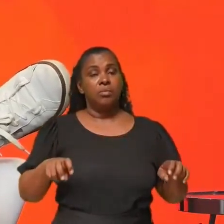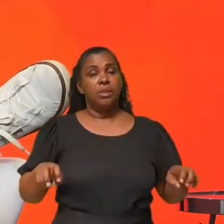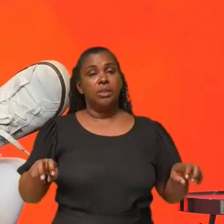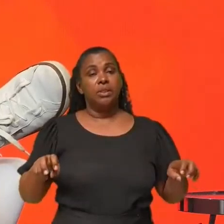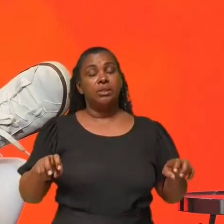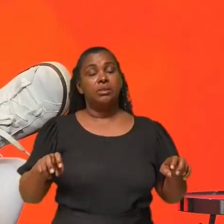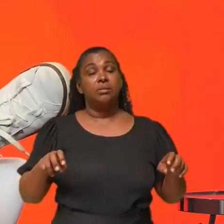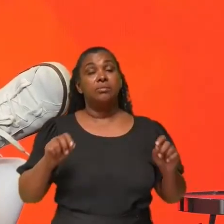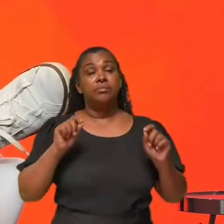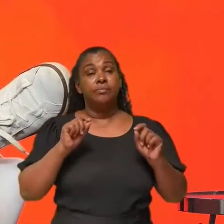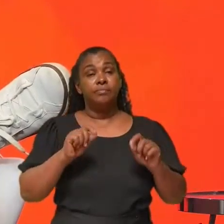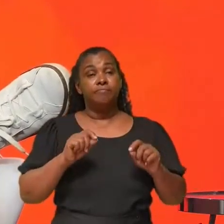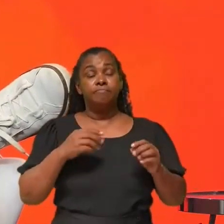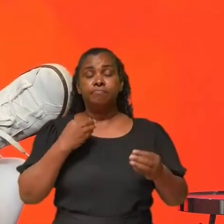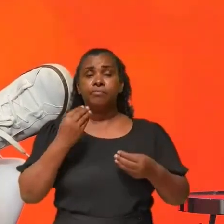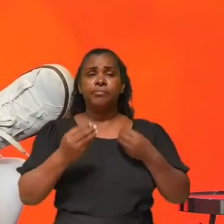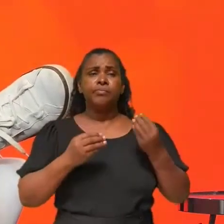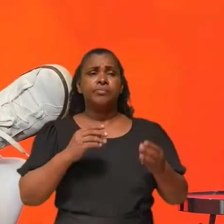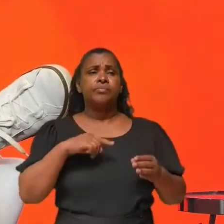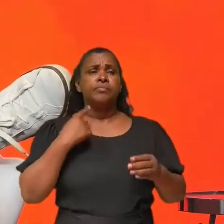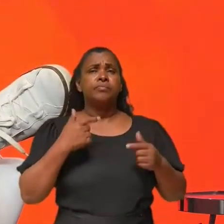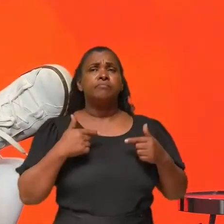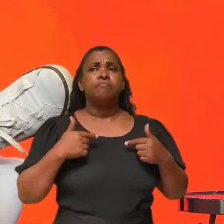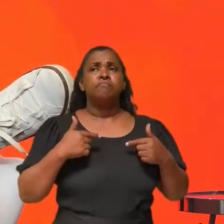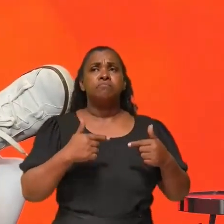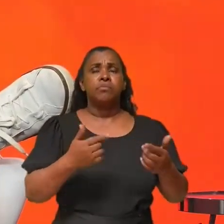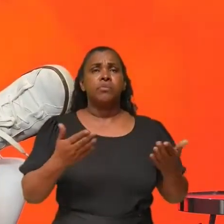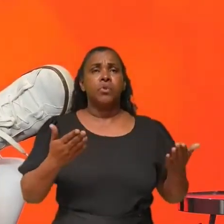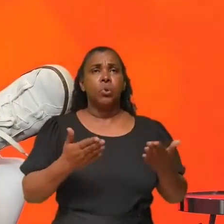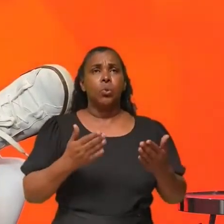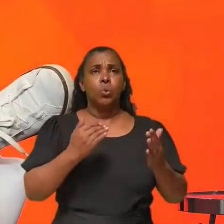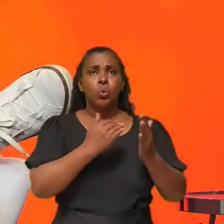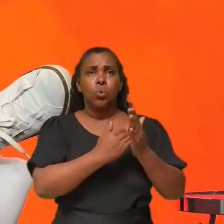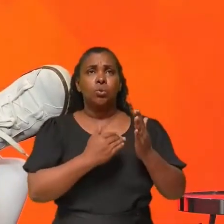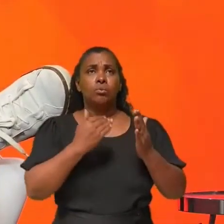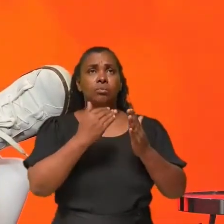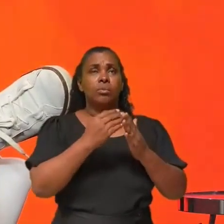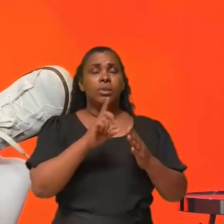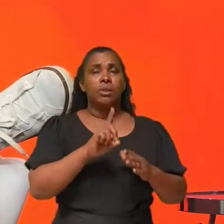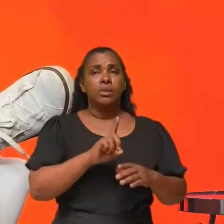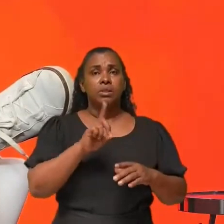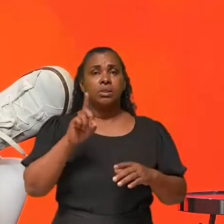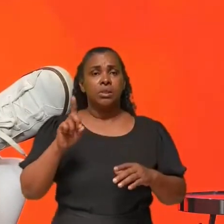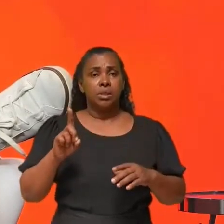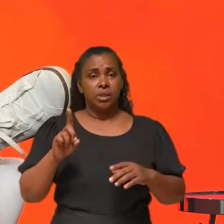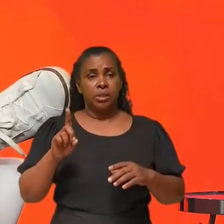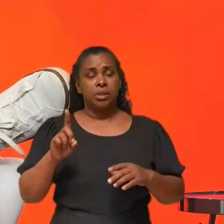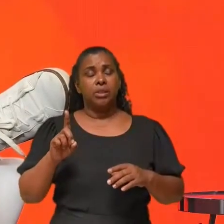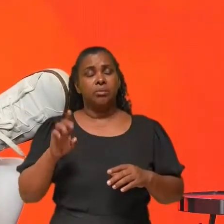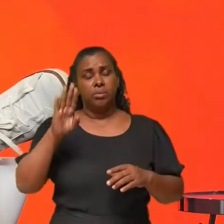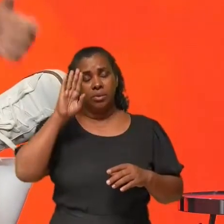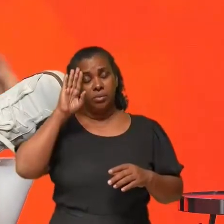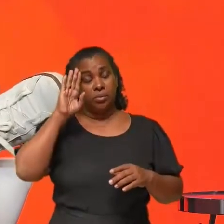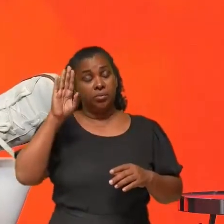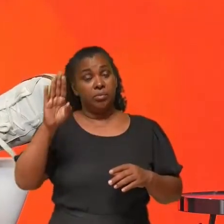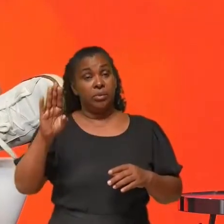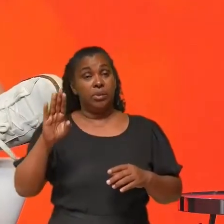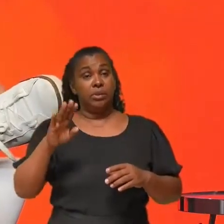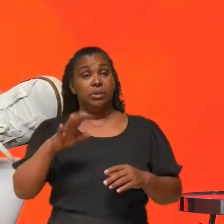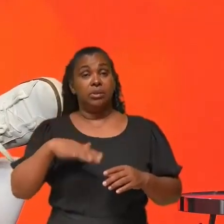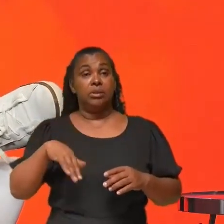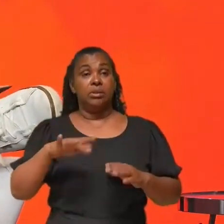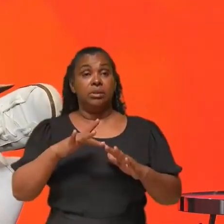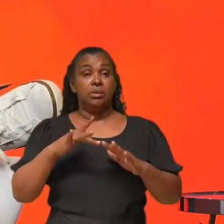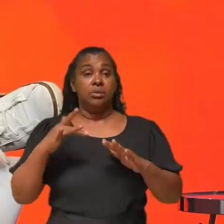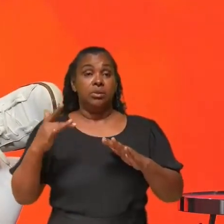gente pode enfrentar hoje o predomínio da direita, da extrema-direita, principalmente nas redes, e